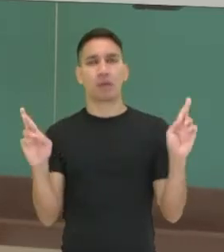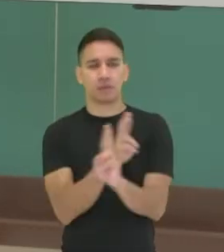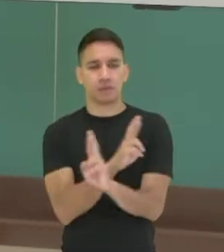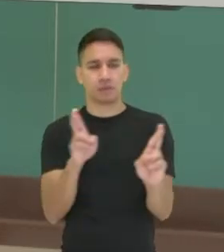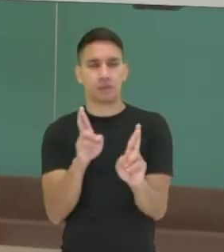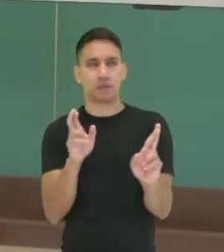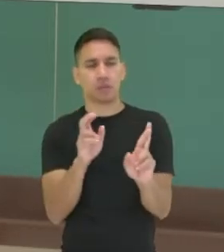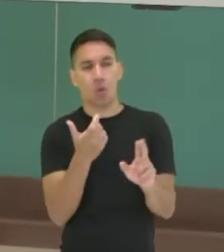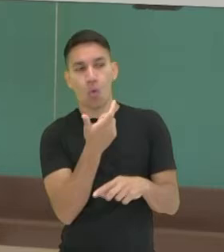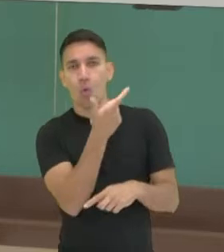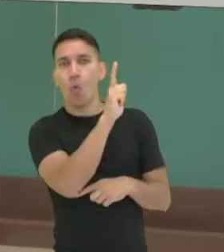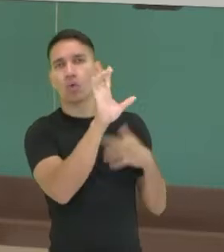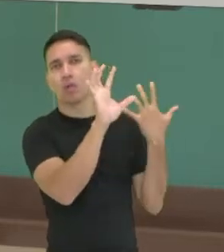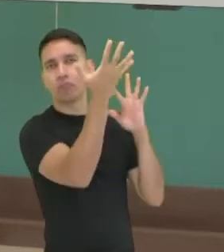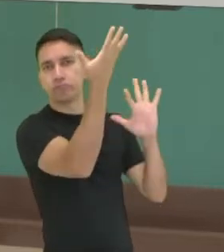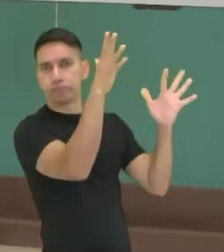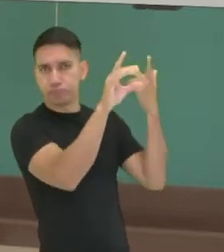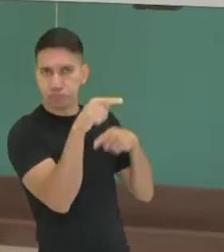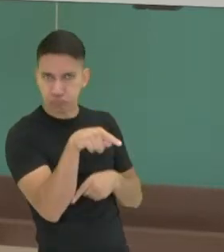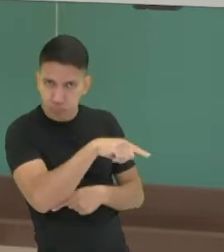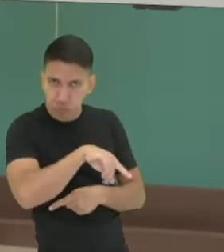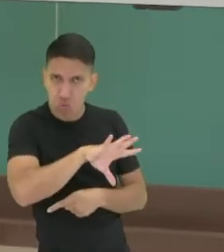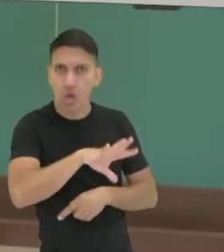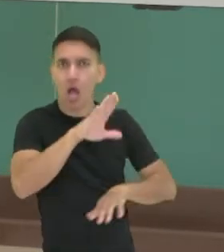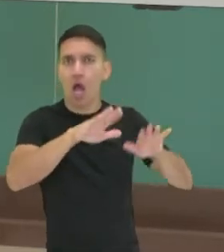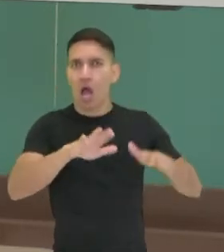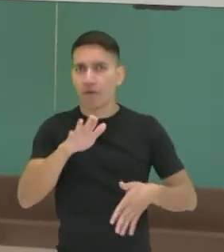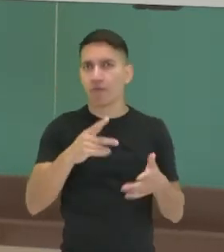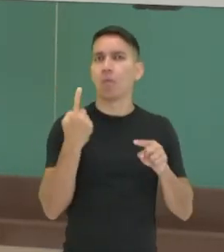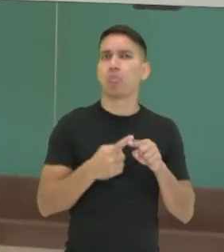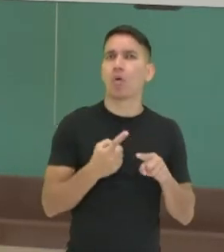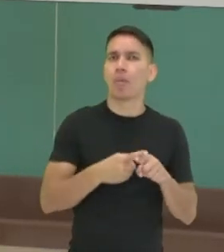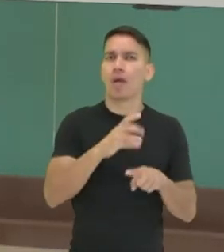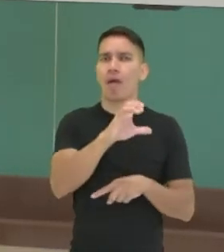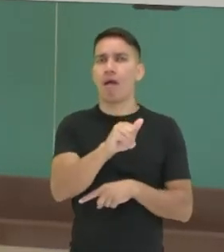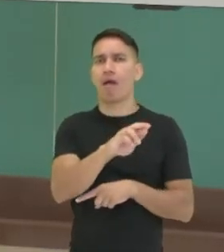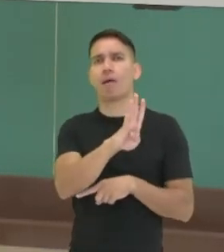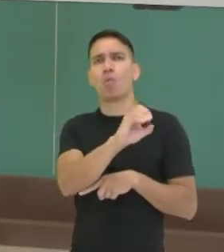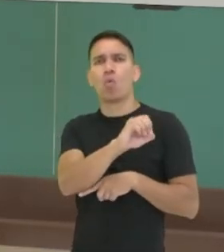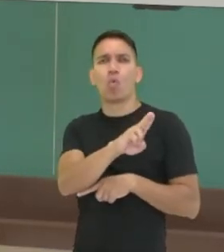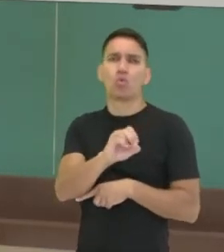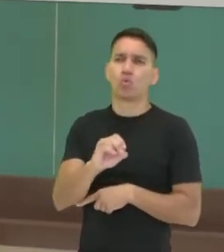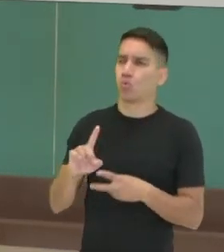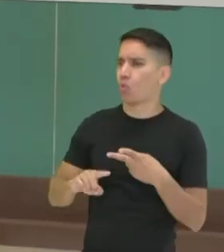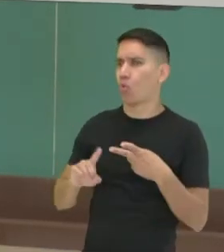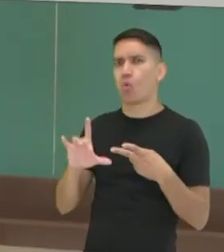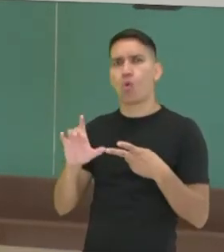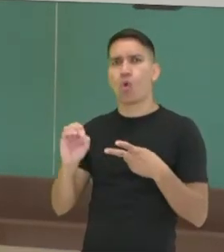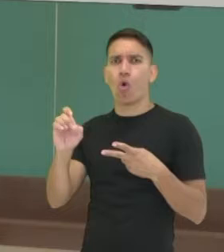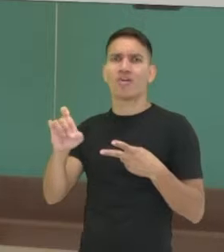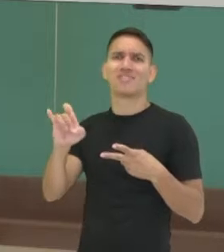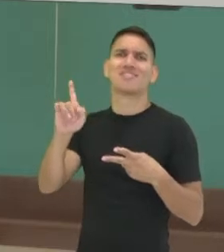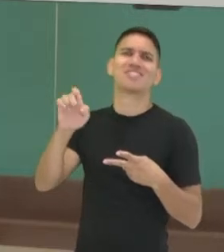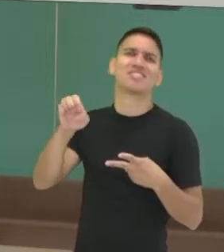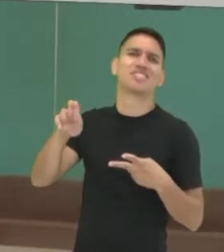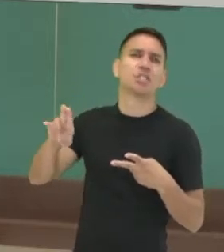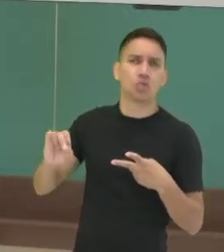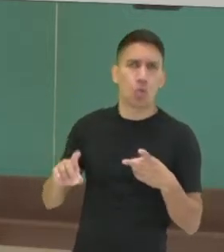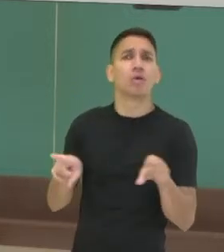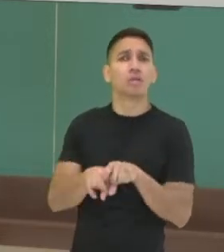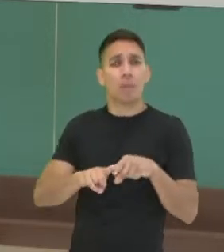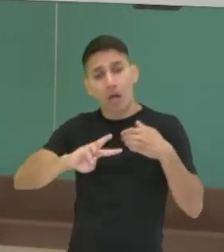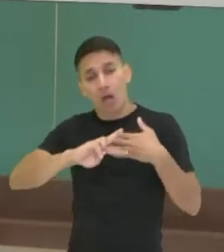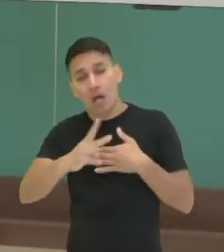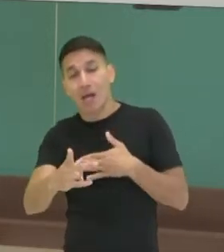outro fenômeno, né? Às vezes relacionado lá ao carbono, lá relacionado ao oxigênio, impacta também no ciclo da água. Então, todos eles